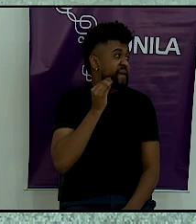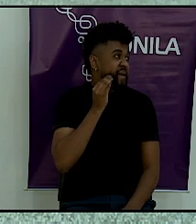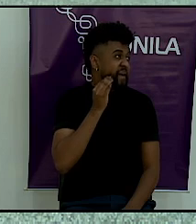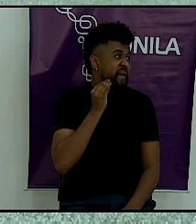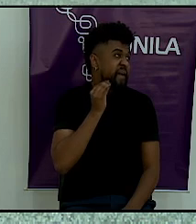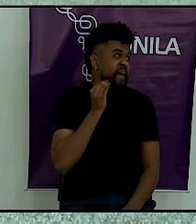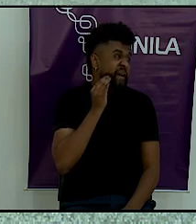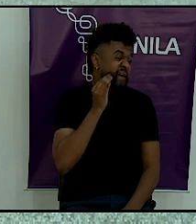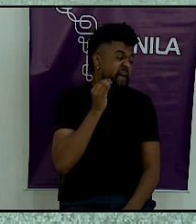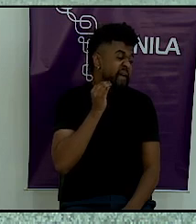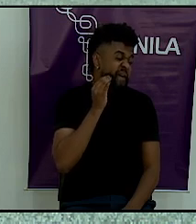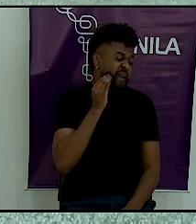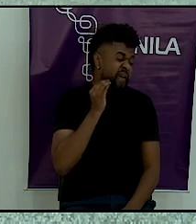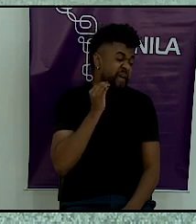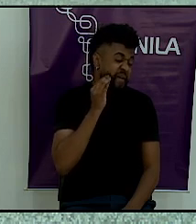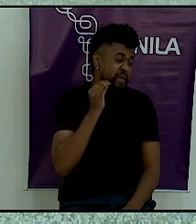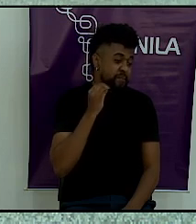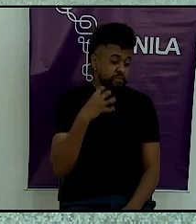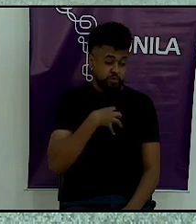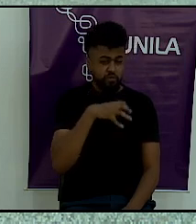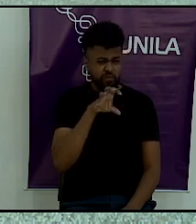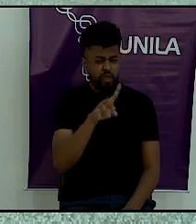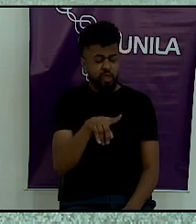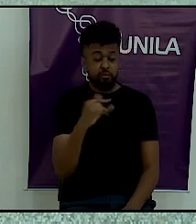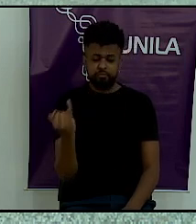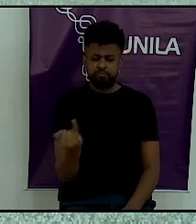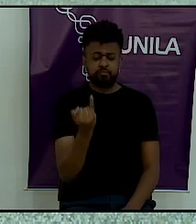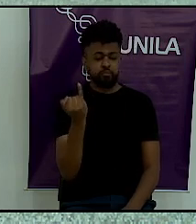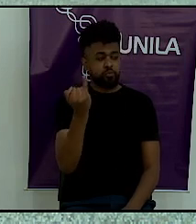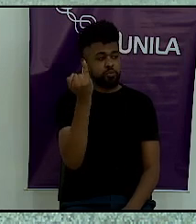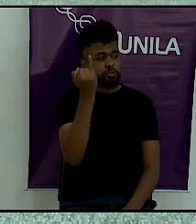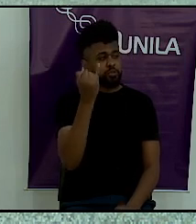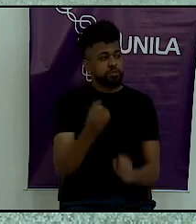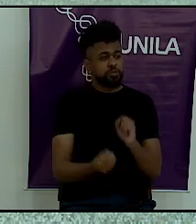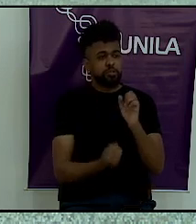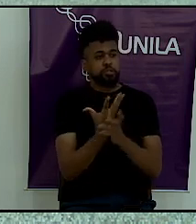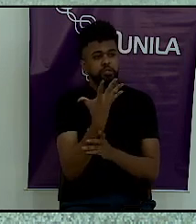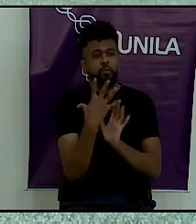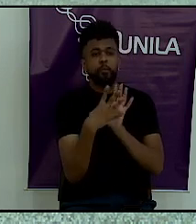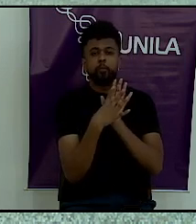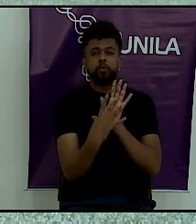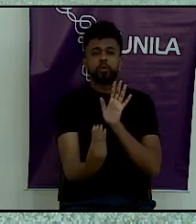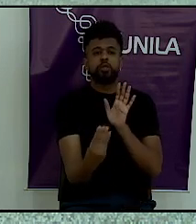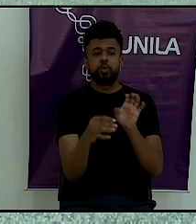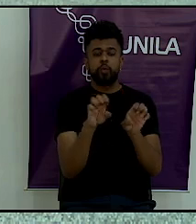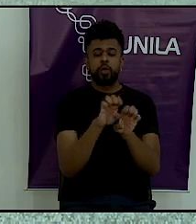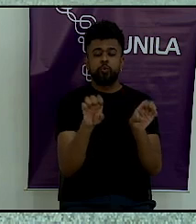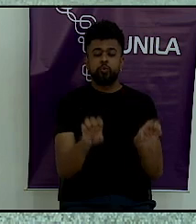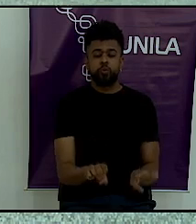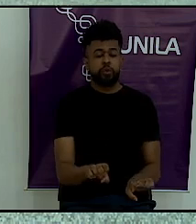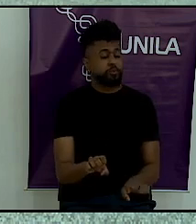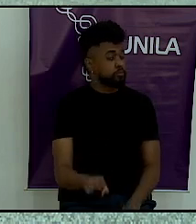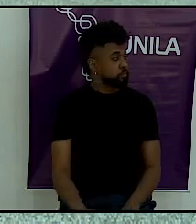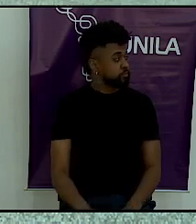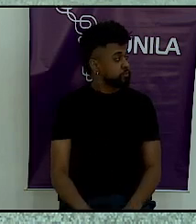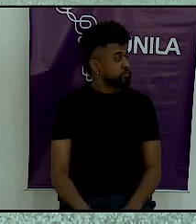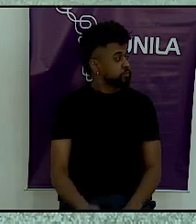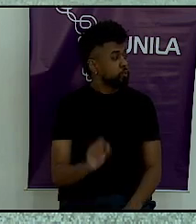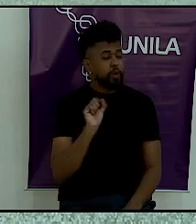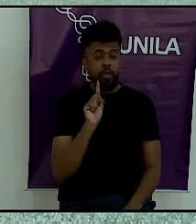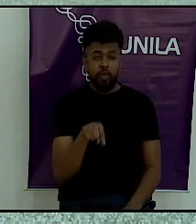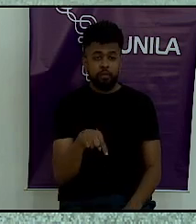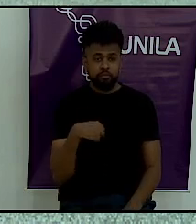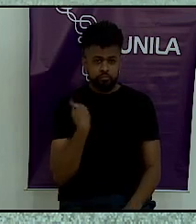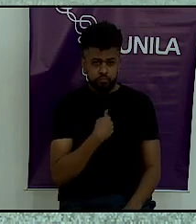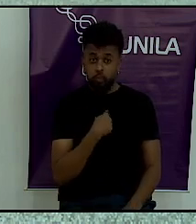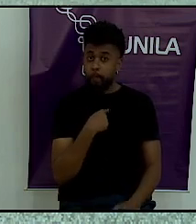nesse sentido, é fundamental e foi genial a criação do modelo estrutural MOLA, tá? O que é o MOLA? A gente está tendo